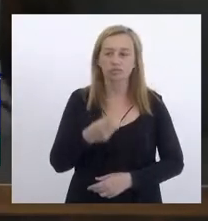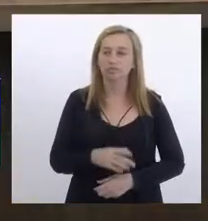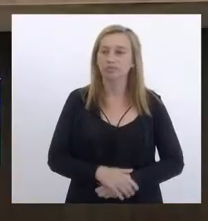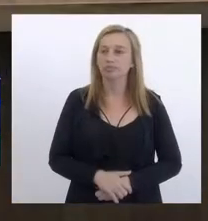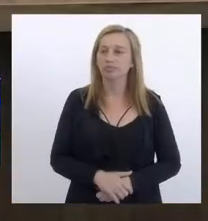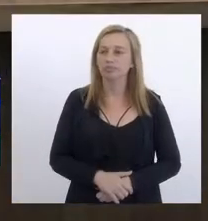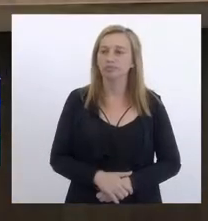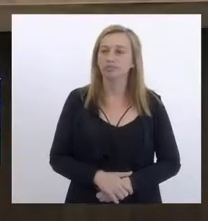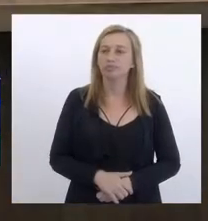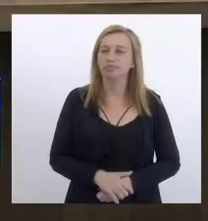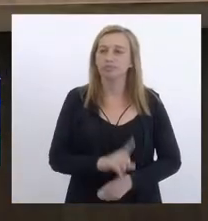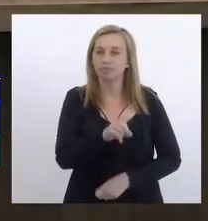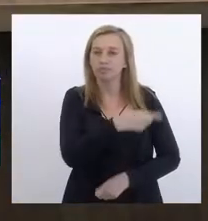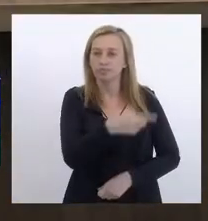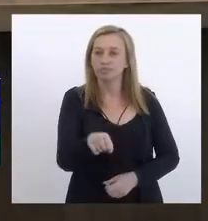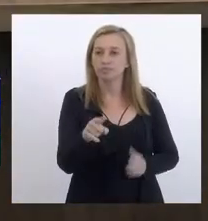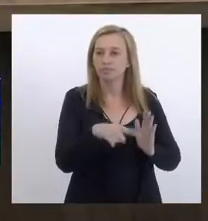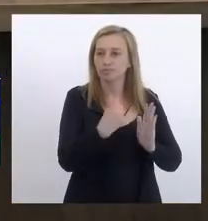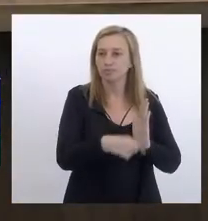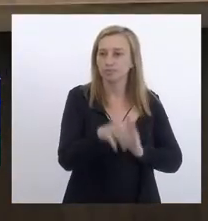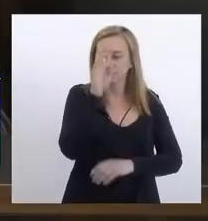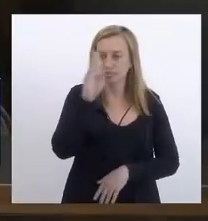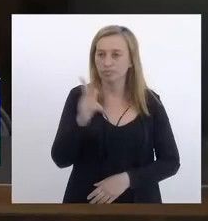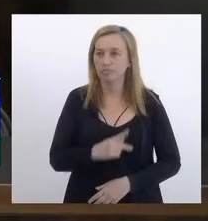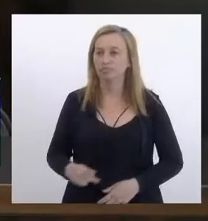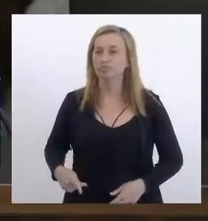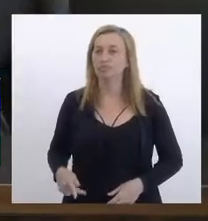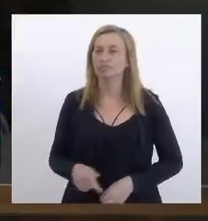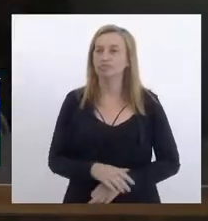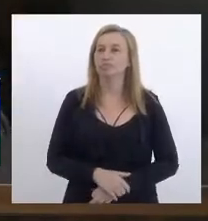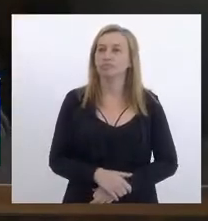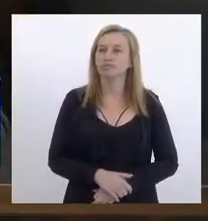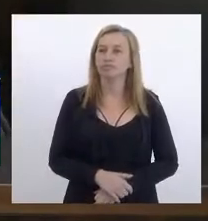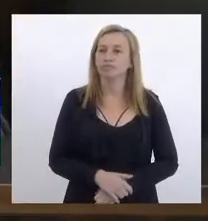Família. Parecer pela rejeição, senhor presidente, do veto.